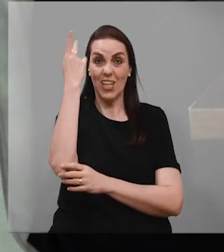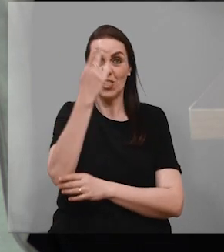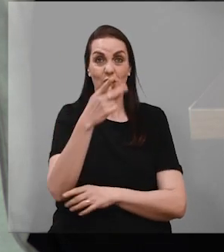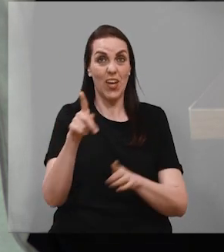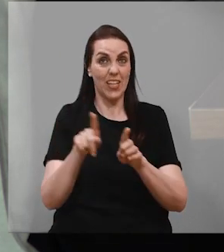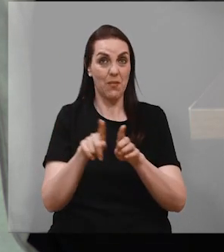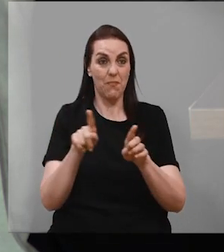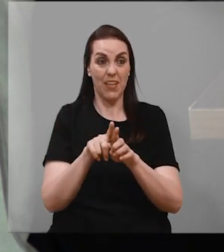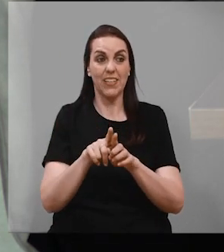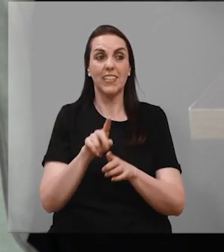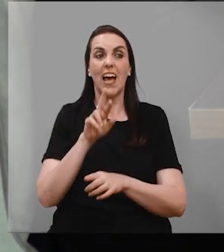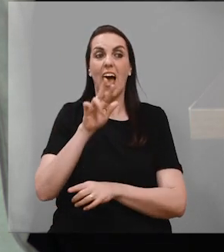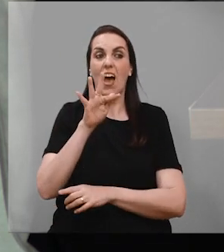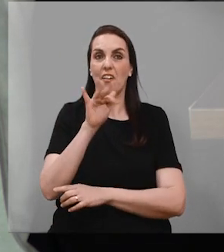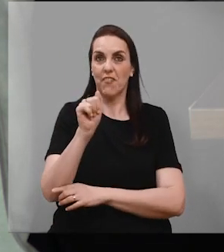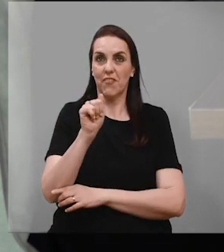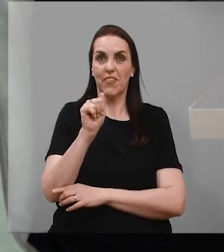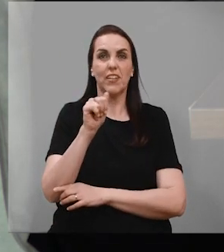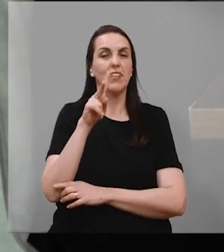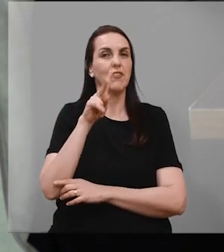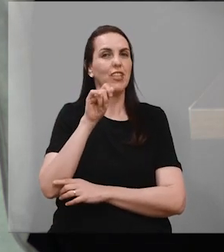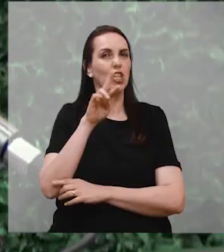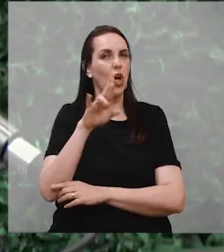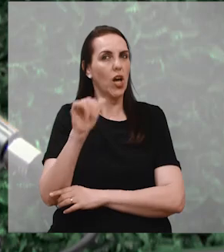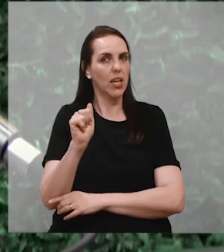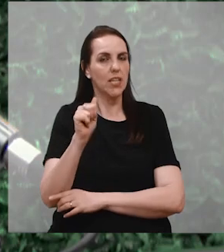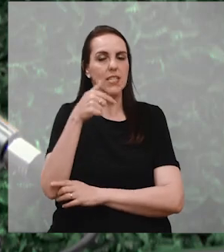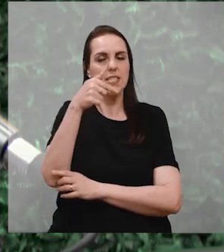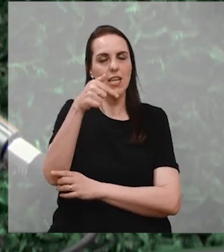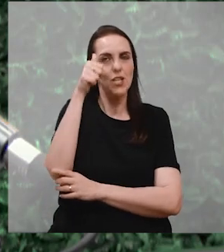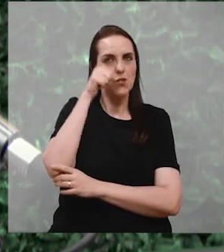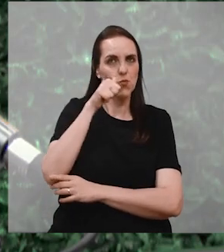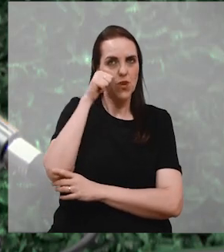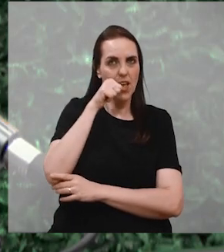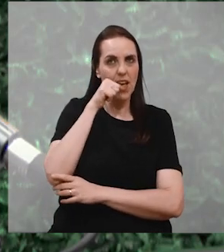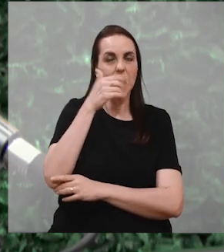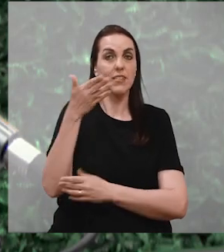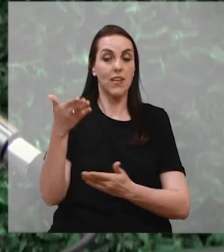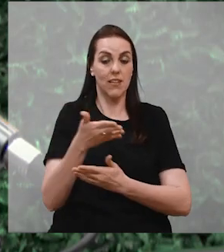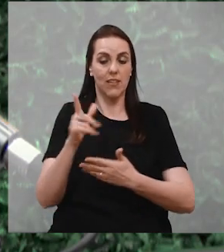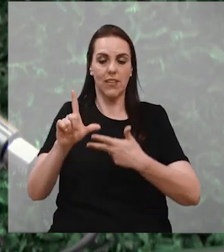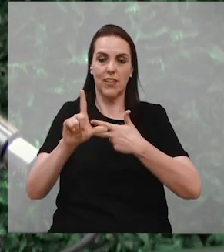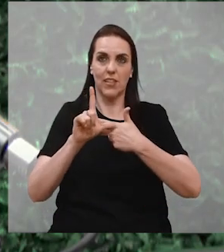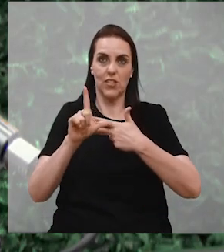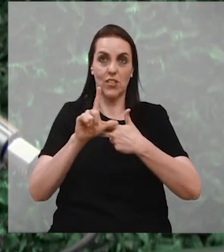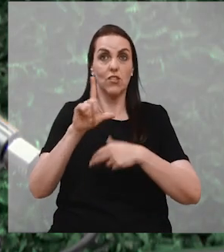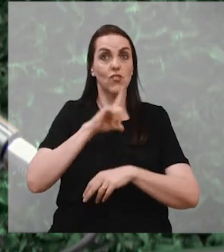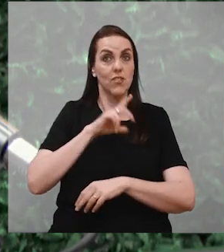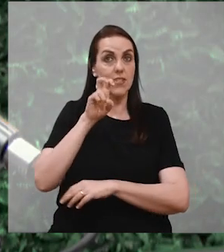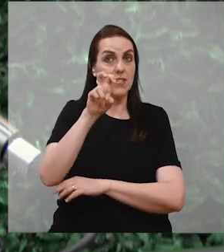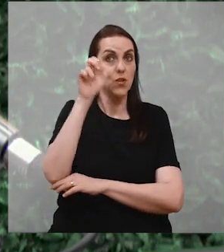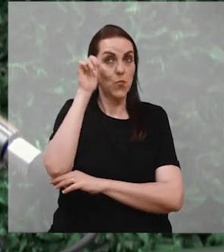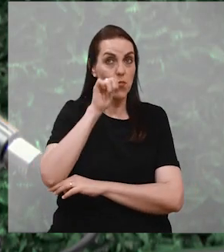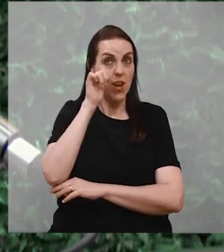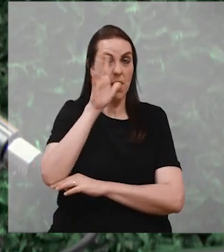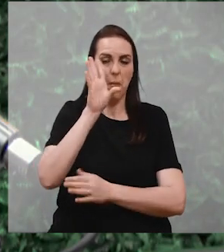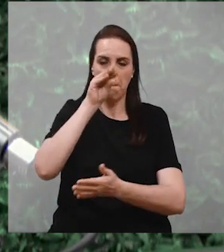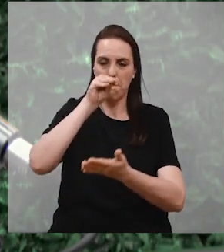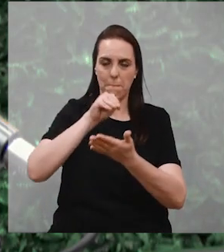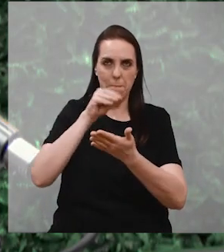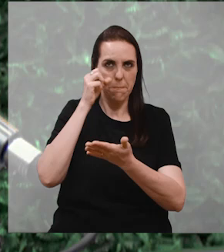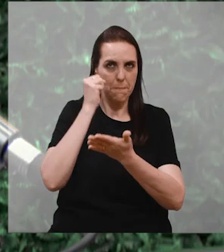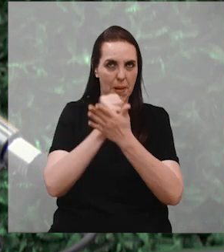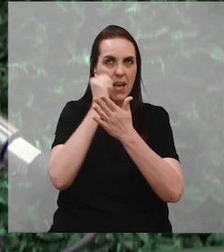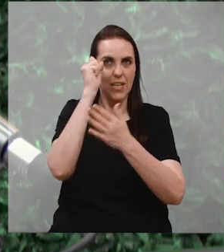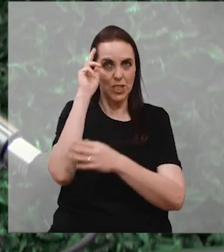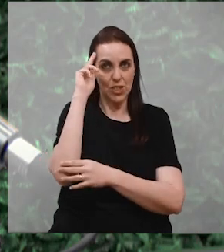Rafa, Vitória, 7 mulheres. A atual legislatura já tinham 5 mulheres, então a gente já tinha feito essa marcação